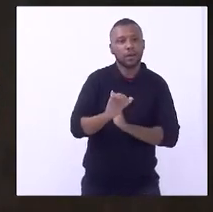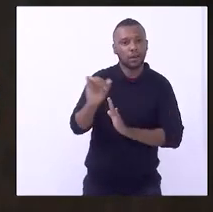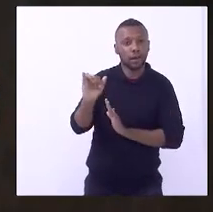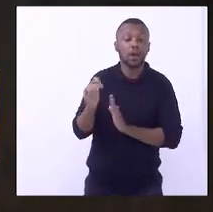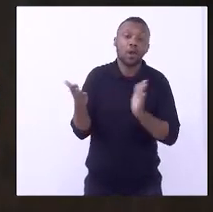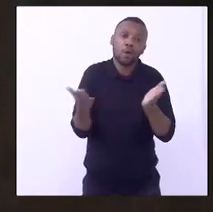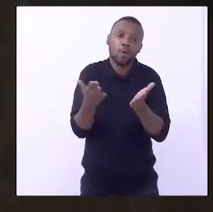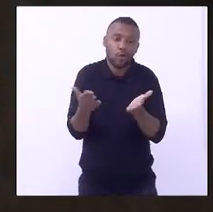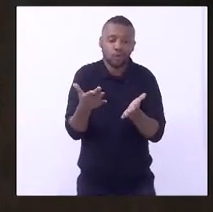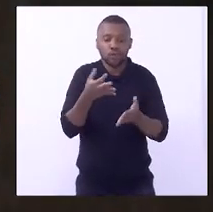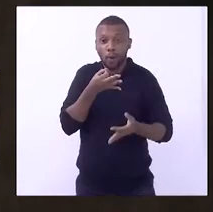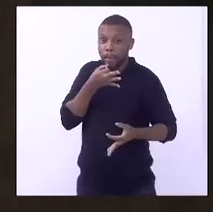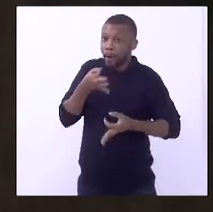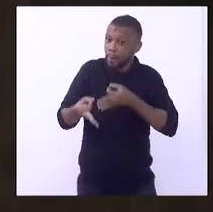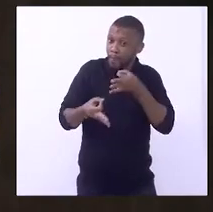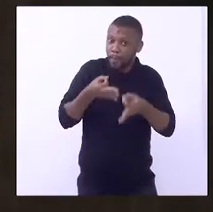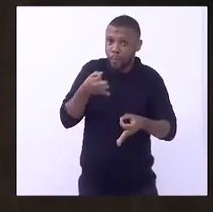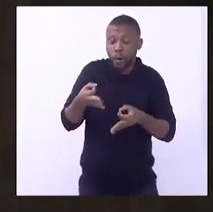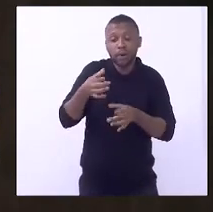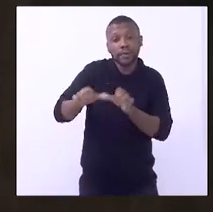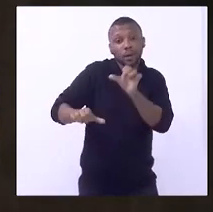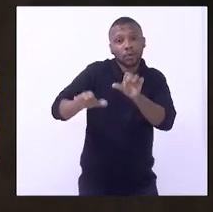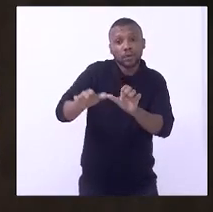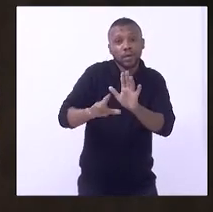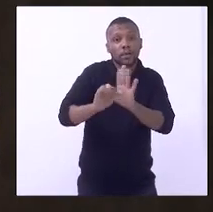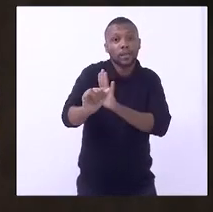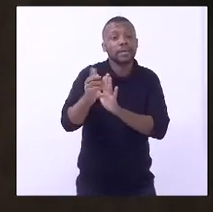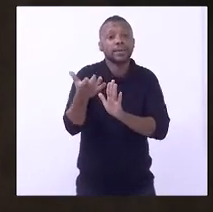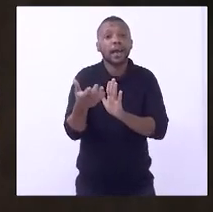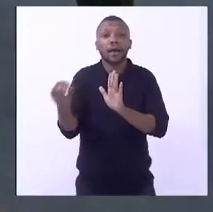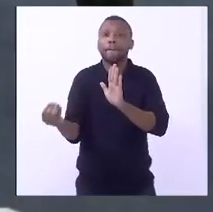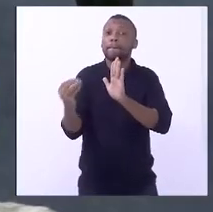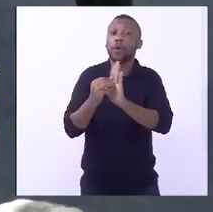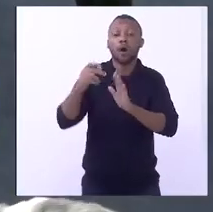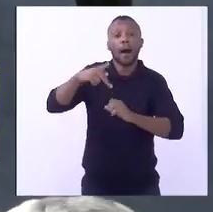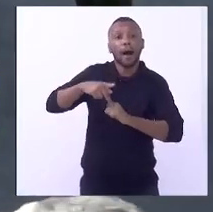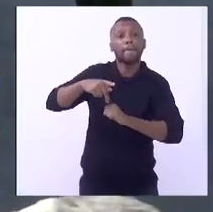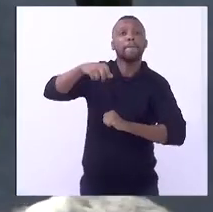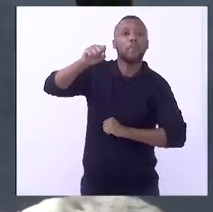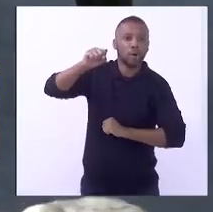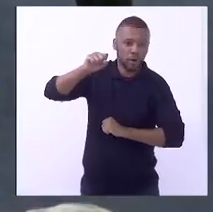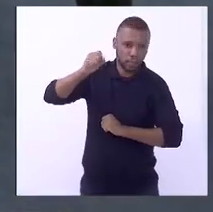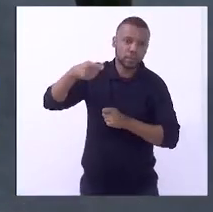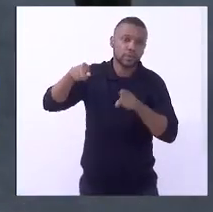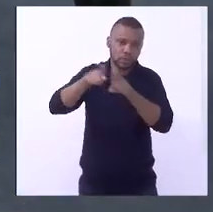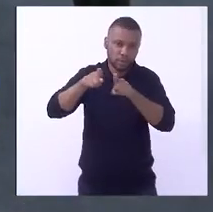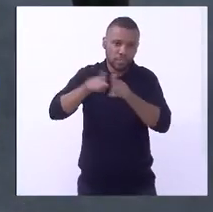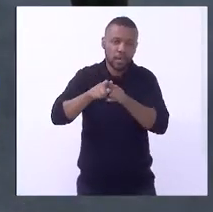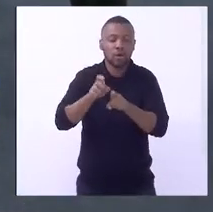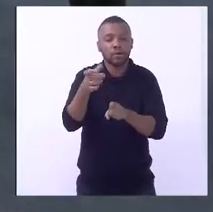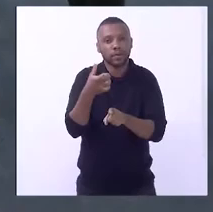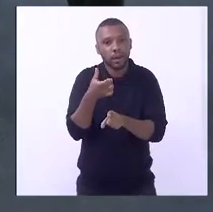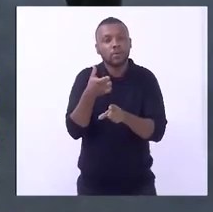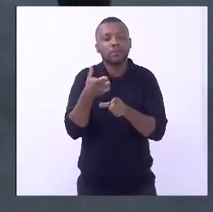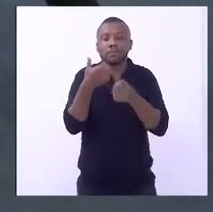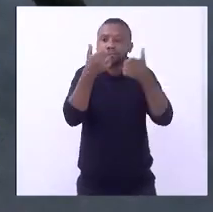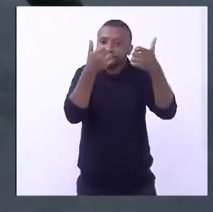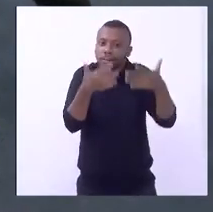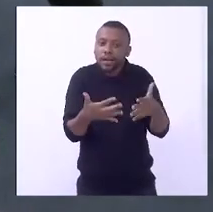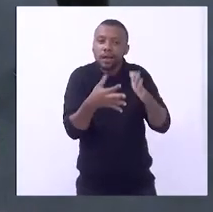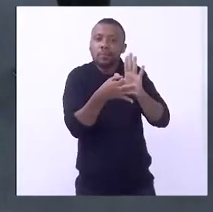aqui dando parecer na alteração que pretende incluir a pós-graduação, só tenho como declarar no mérito um